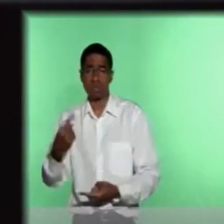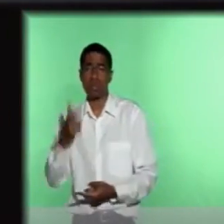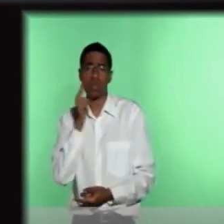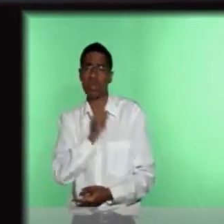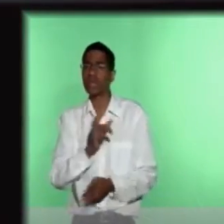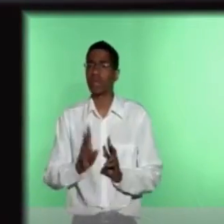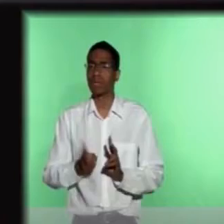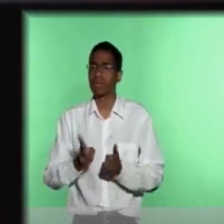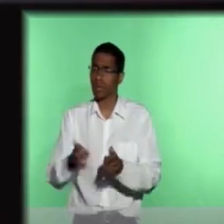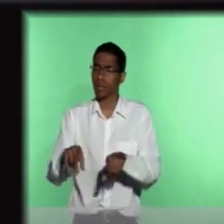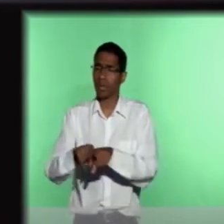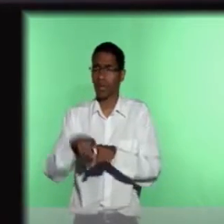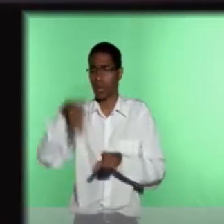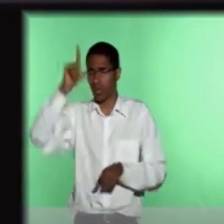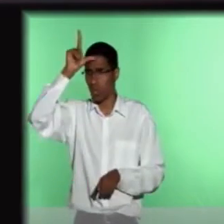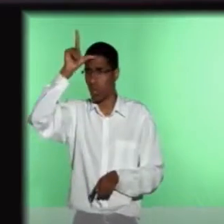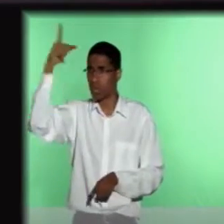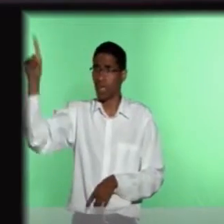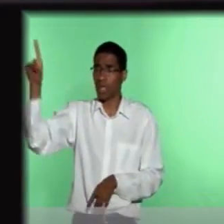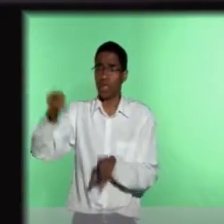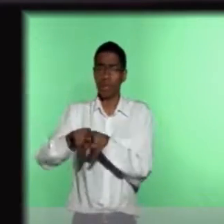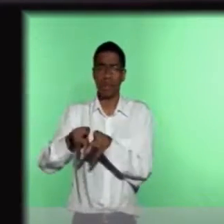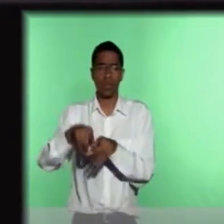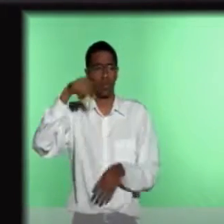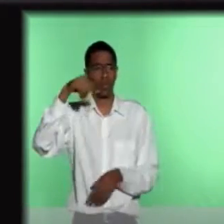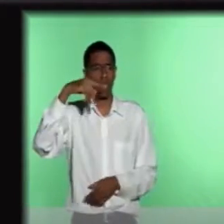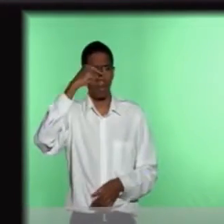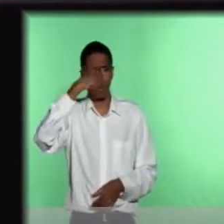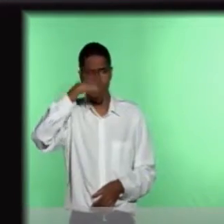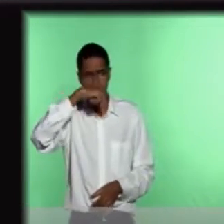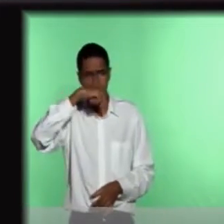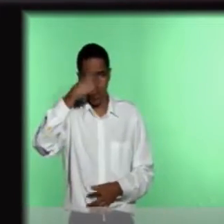com uma forte liderança do governo do Peru, eu quero deixar